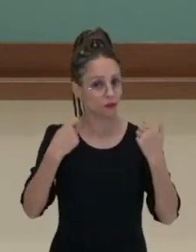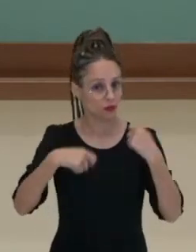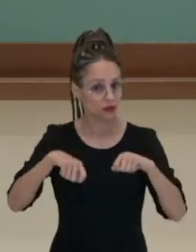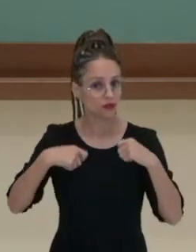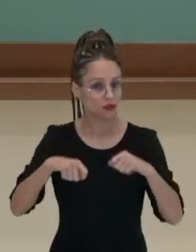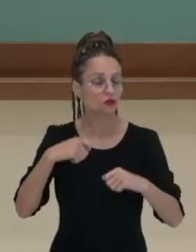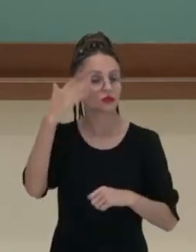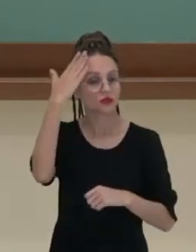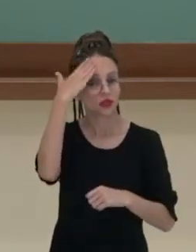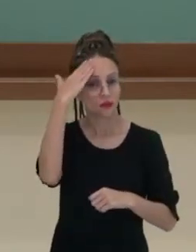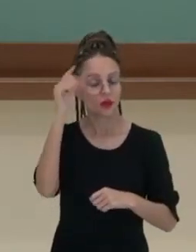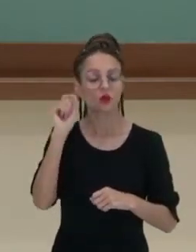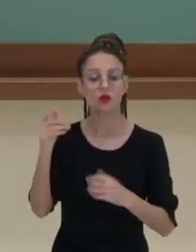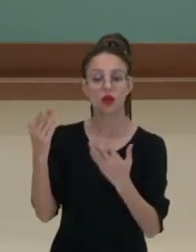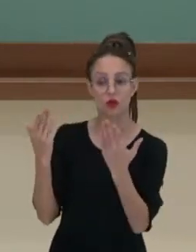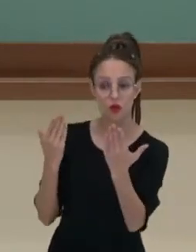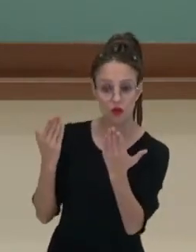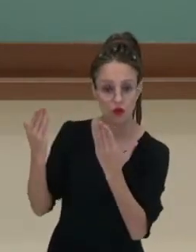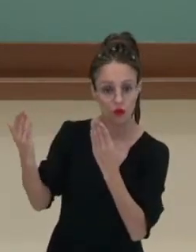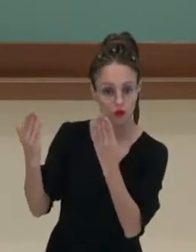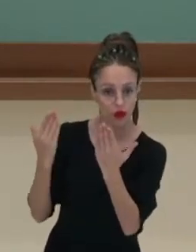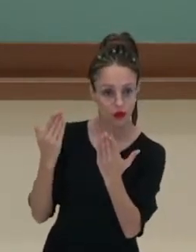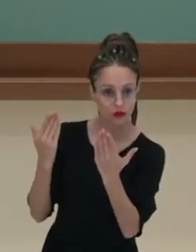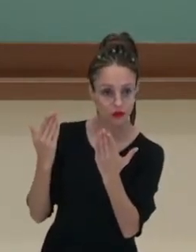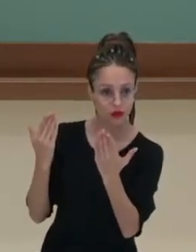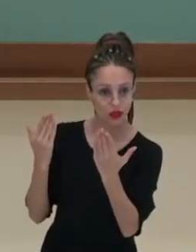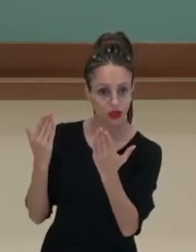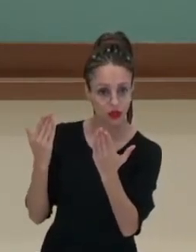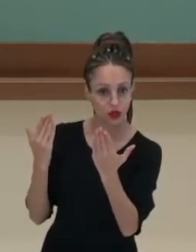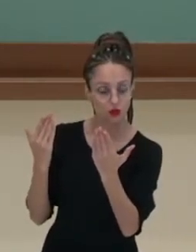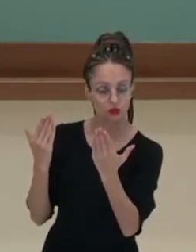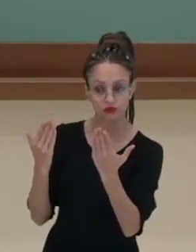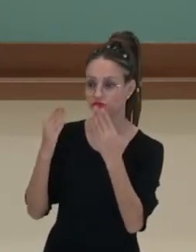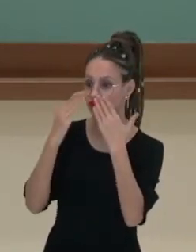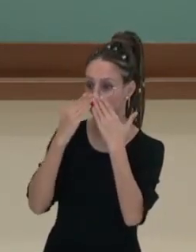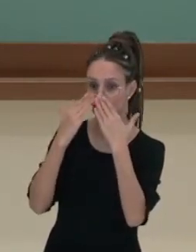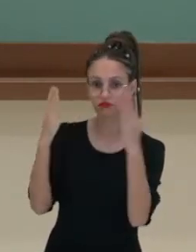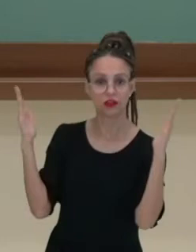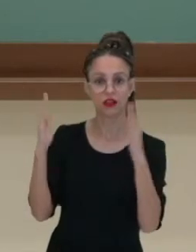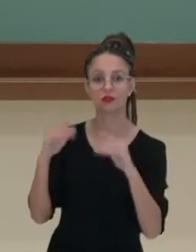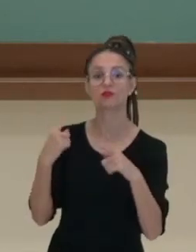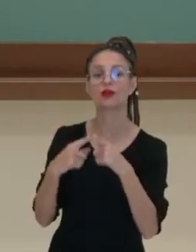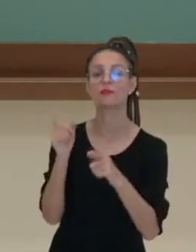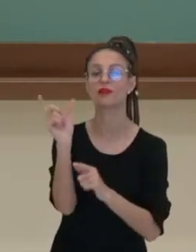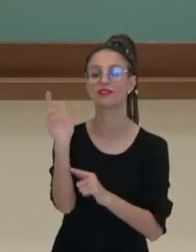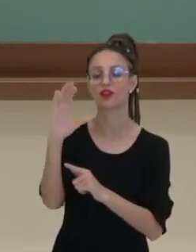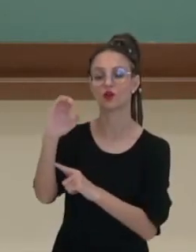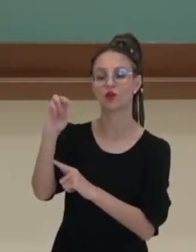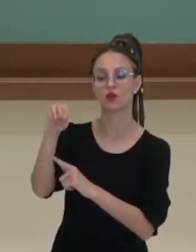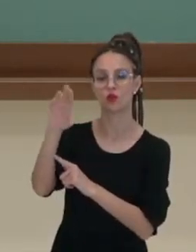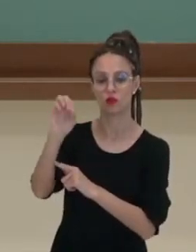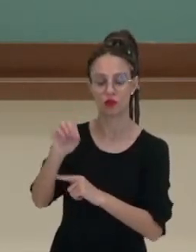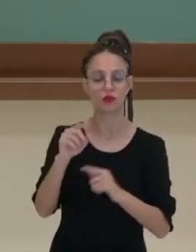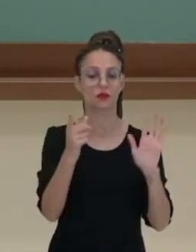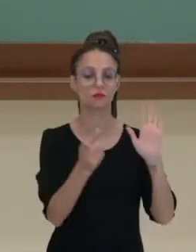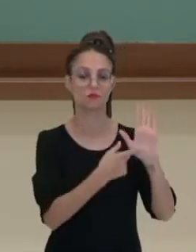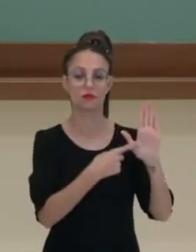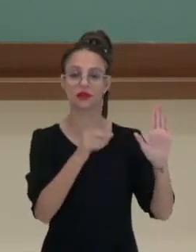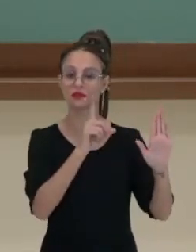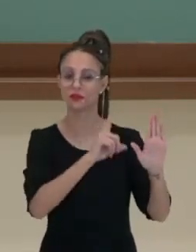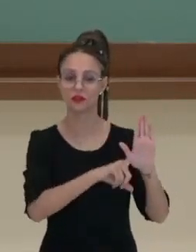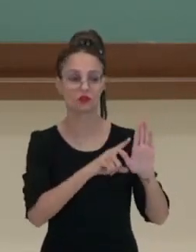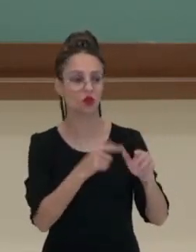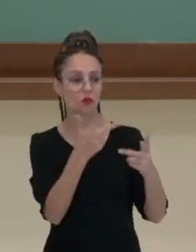preciso saber que a comparação está bem notória, vai ter a palavrinha como, por exemplo. E na metáfora eu digo que